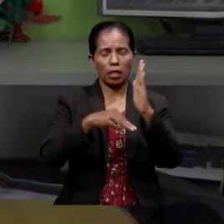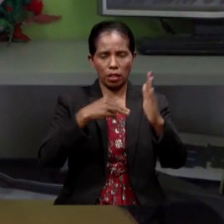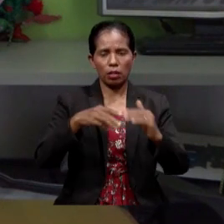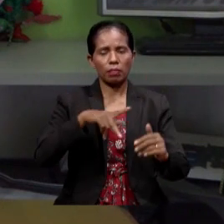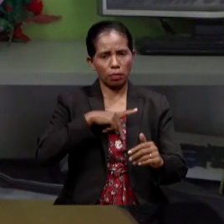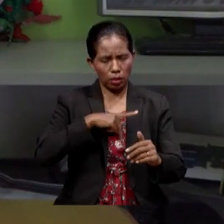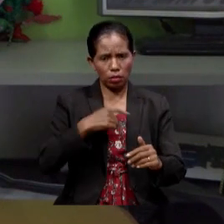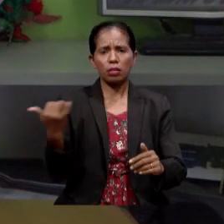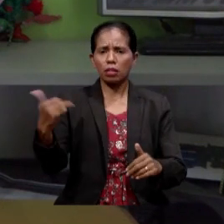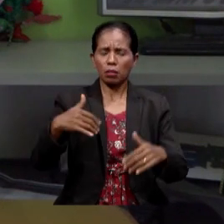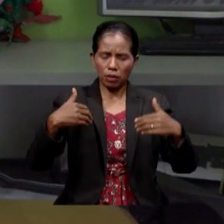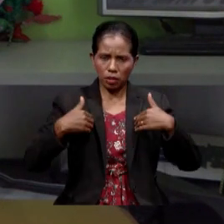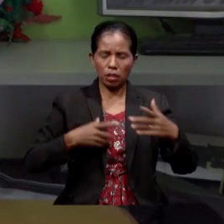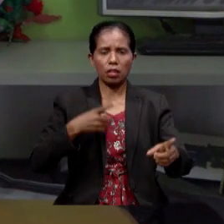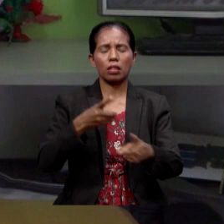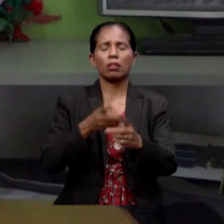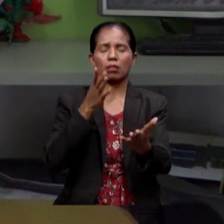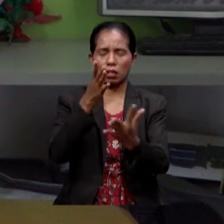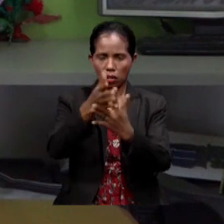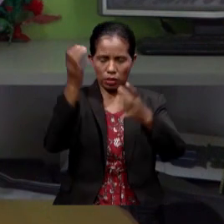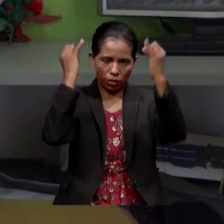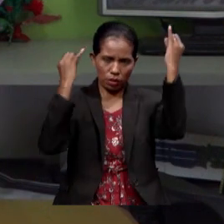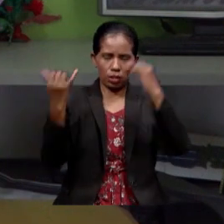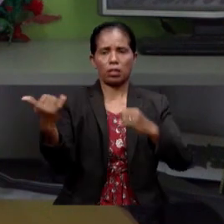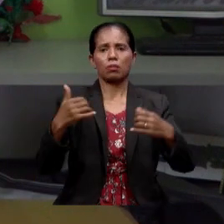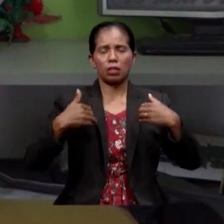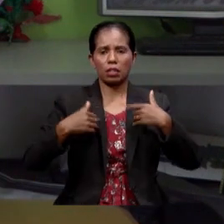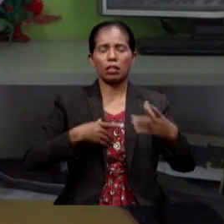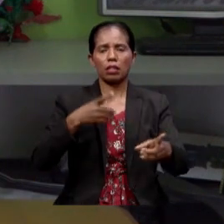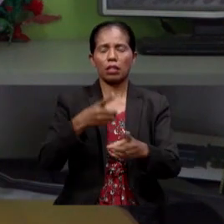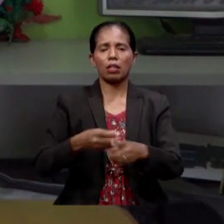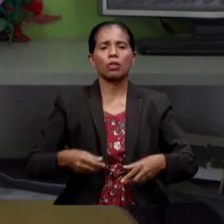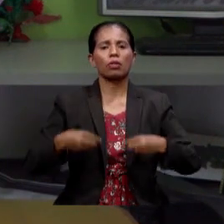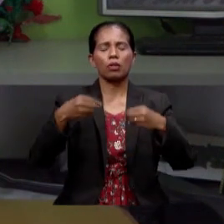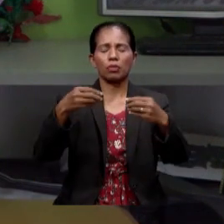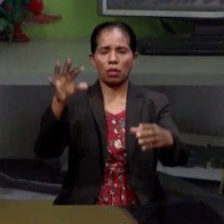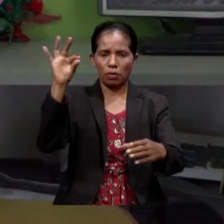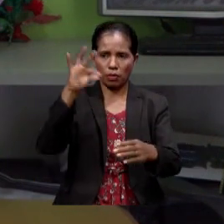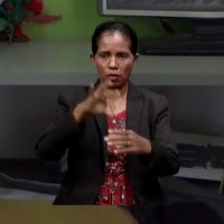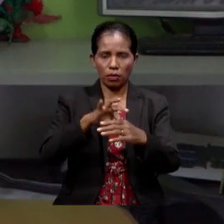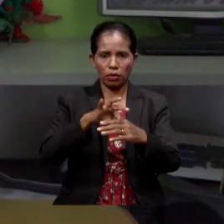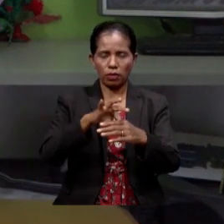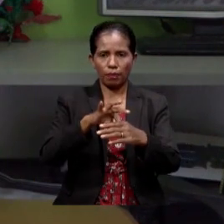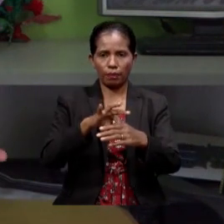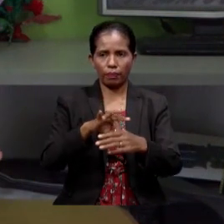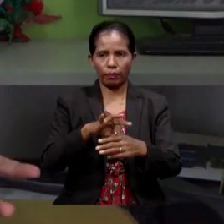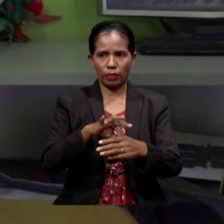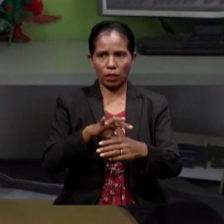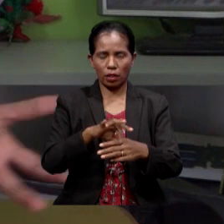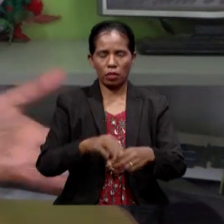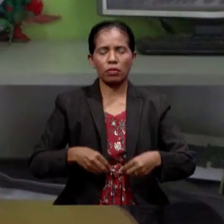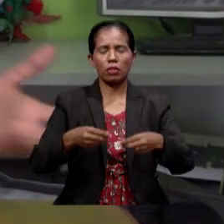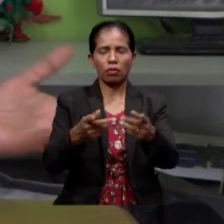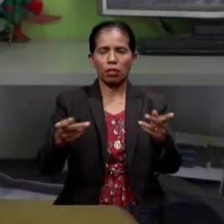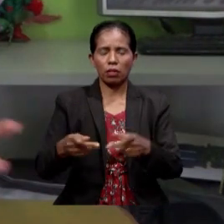direto a tu acesso informação sira se direto a tu fo votos ho ne bem mak a sera a fo espaço bania